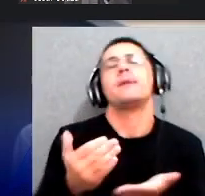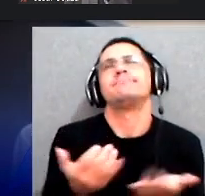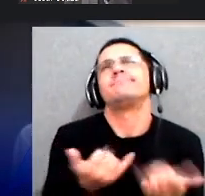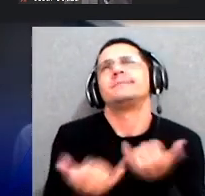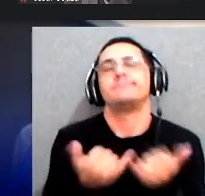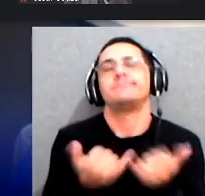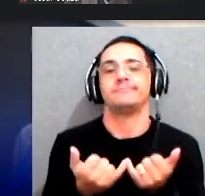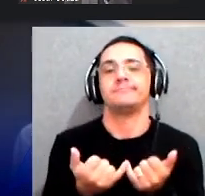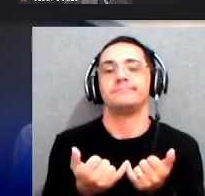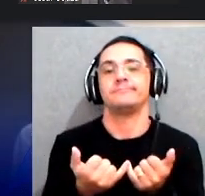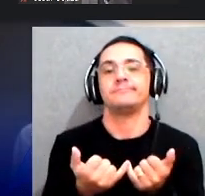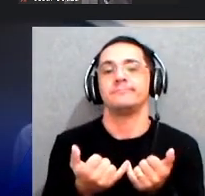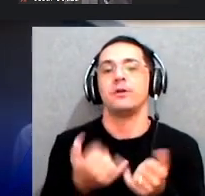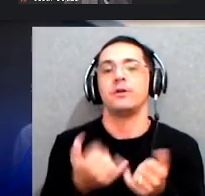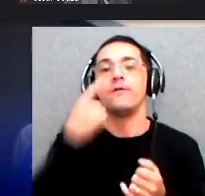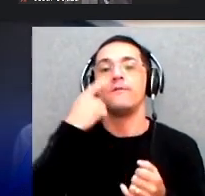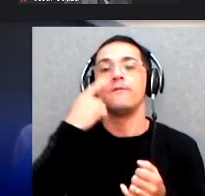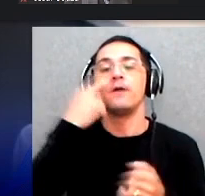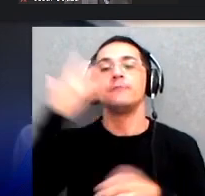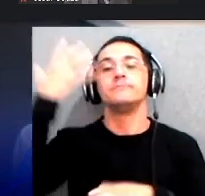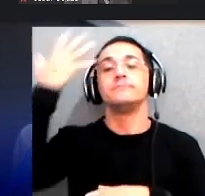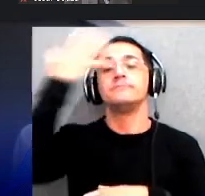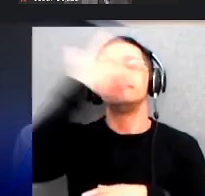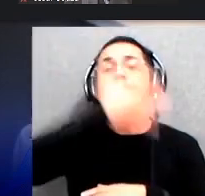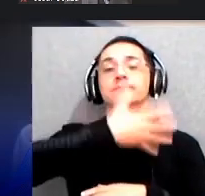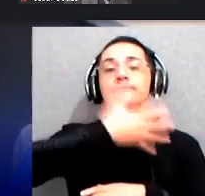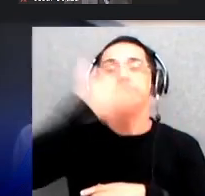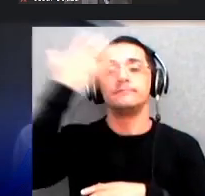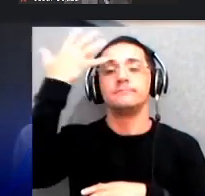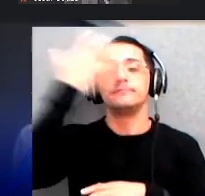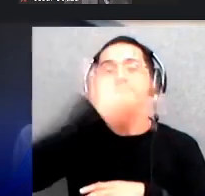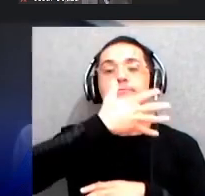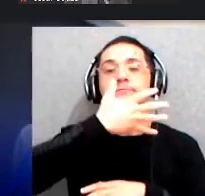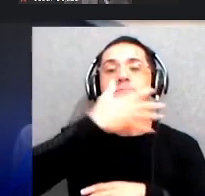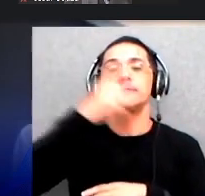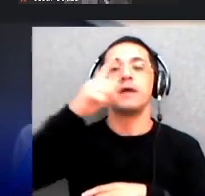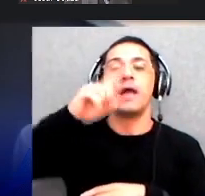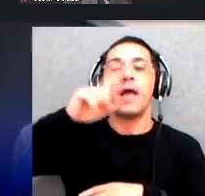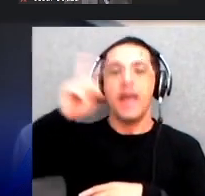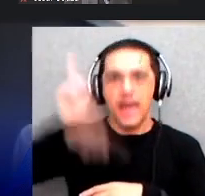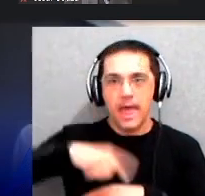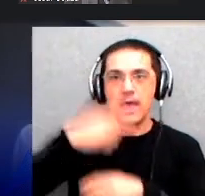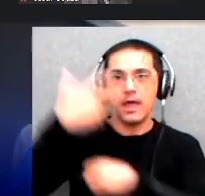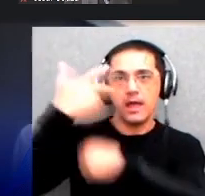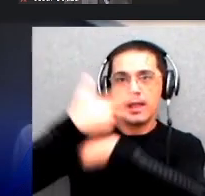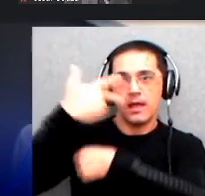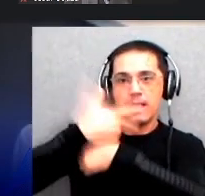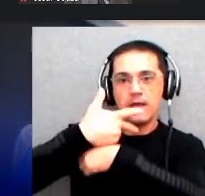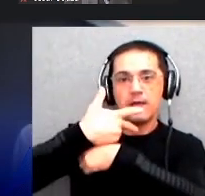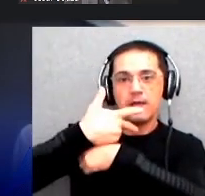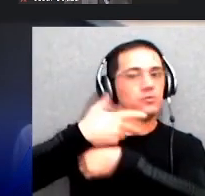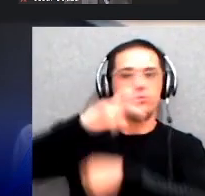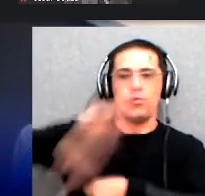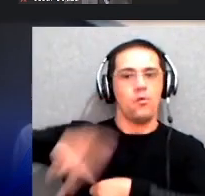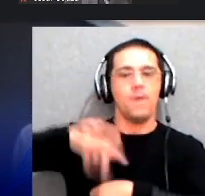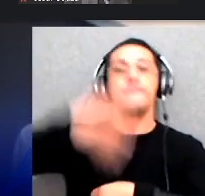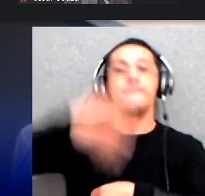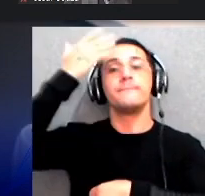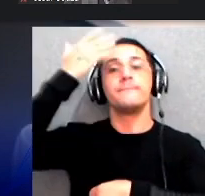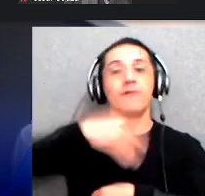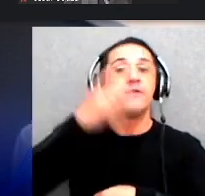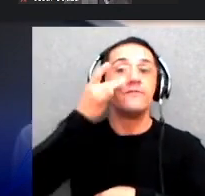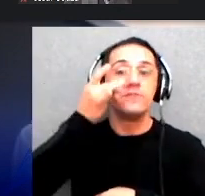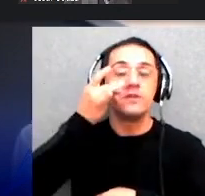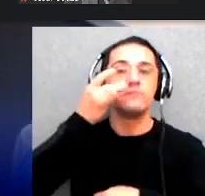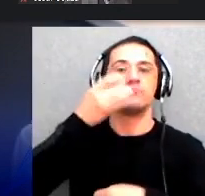rosto. Bota a mão para mostrar que não é uma gravação. Outra coisa, a qualidade da filmagem tem que ser boa.